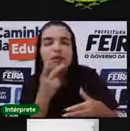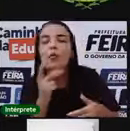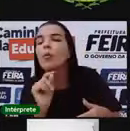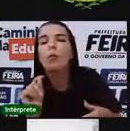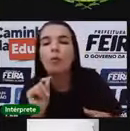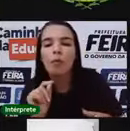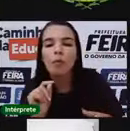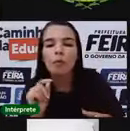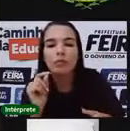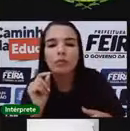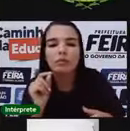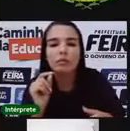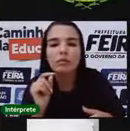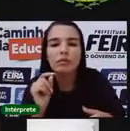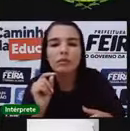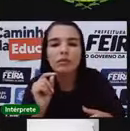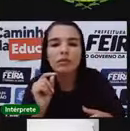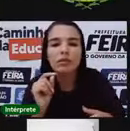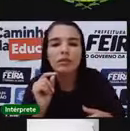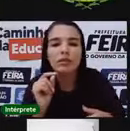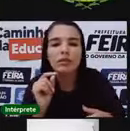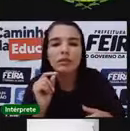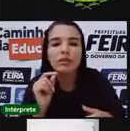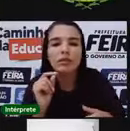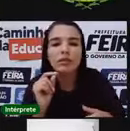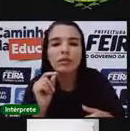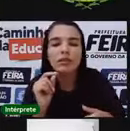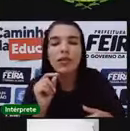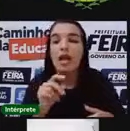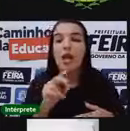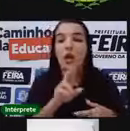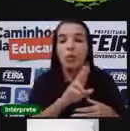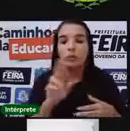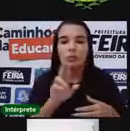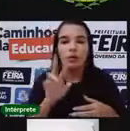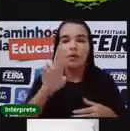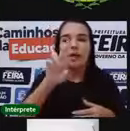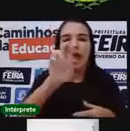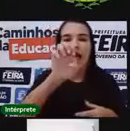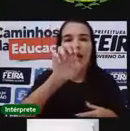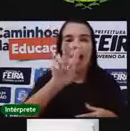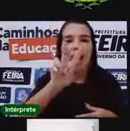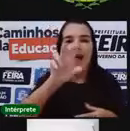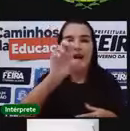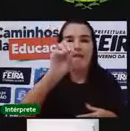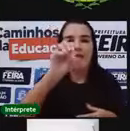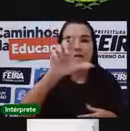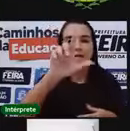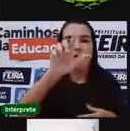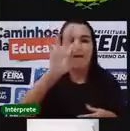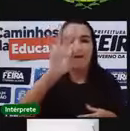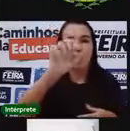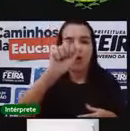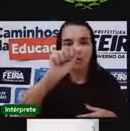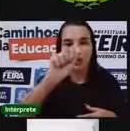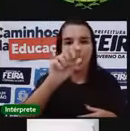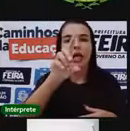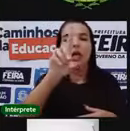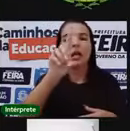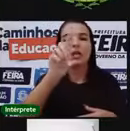falar da Revolta dos Alfaiates, ou Conjura Baiana, como se chama.